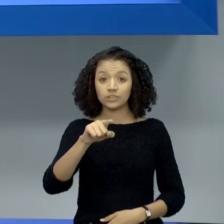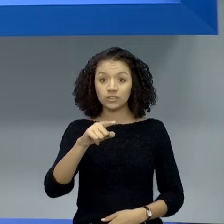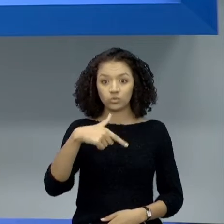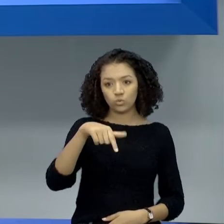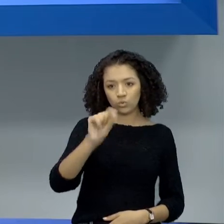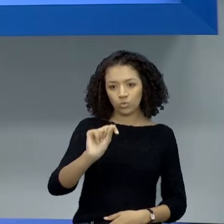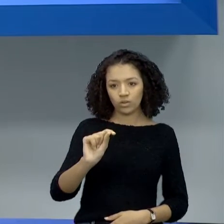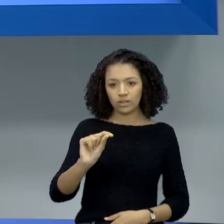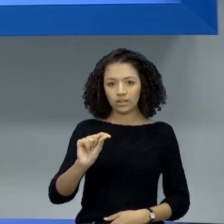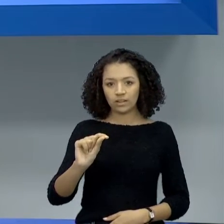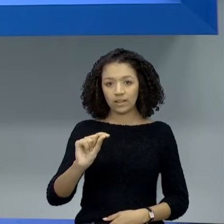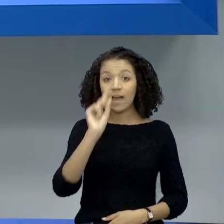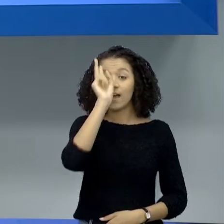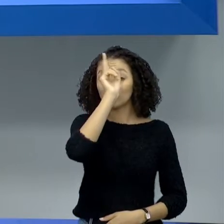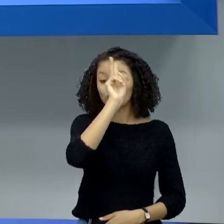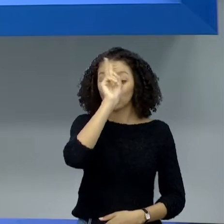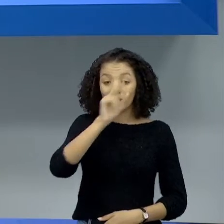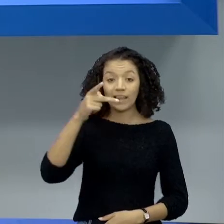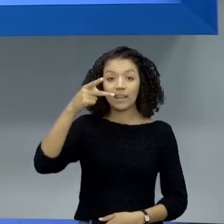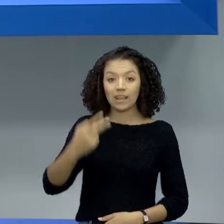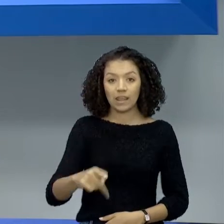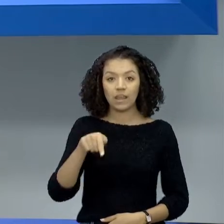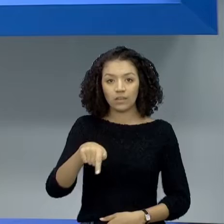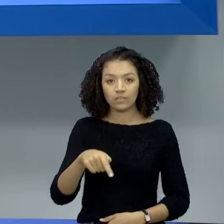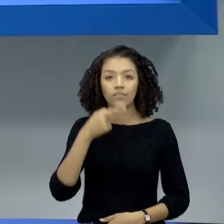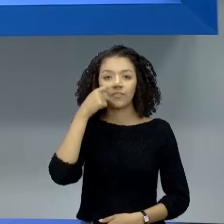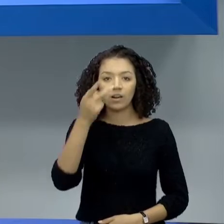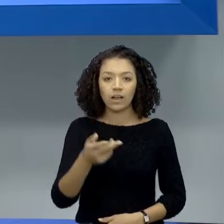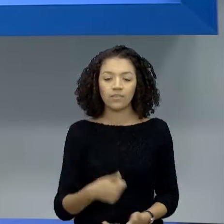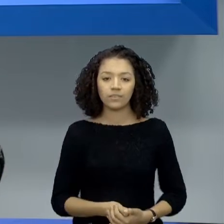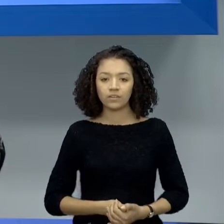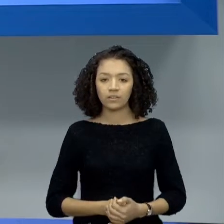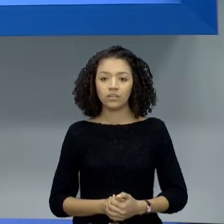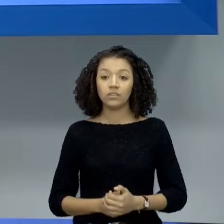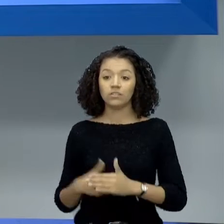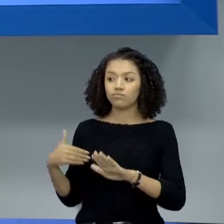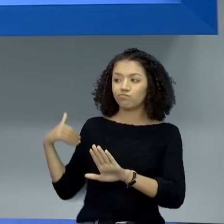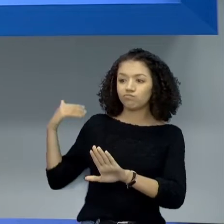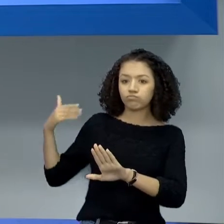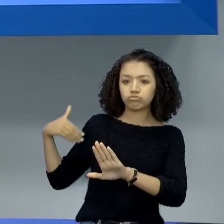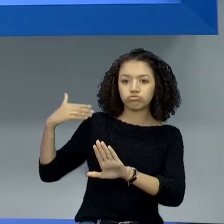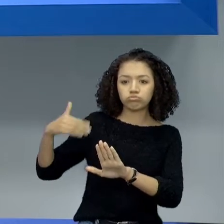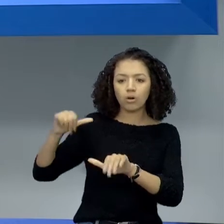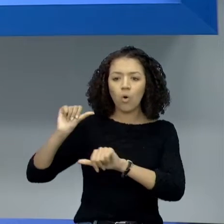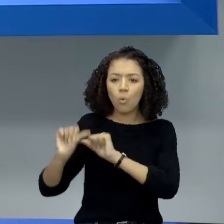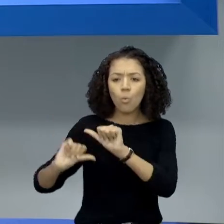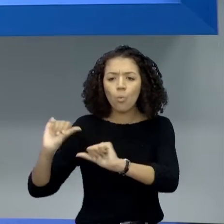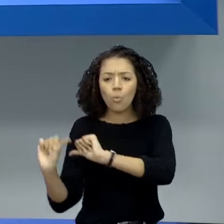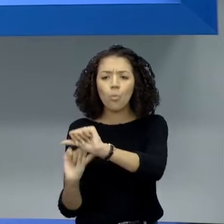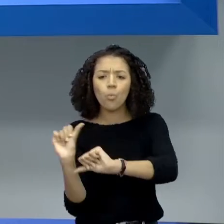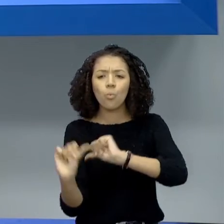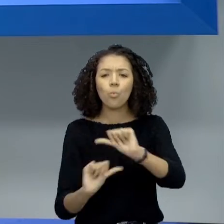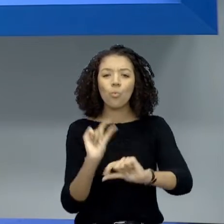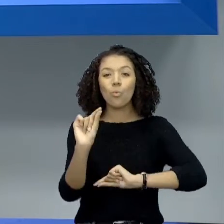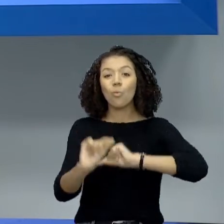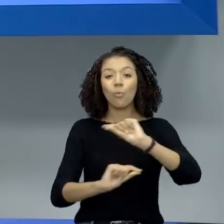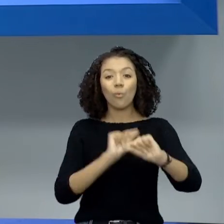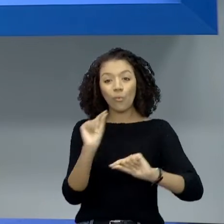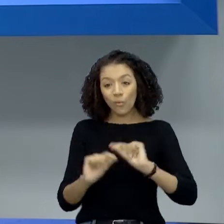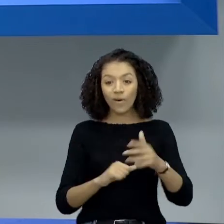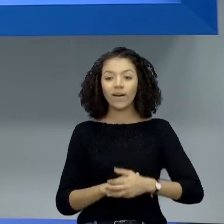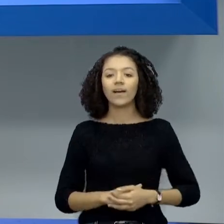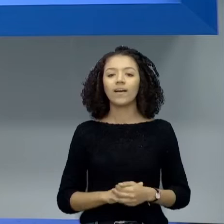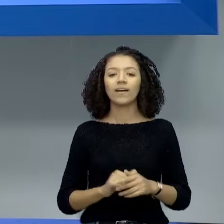você tinha que contar a história dessa região. As transformações que aconteceram ao longo do tempo, as mudanças que